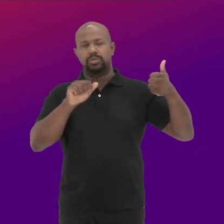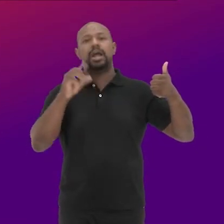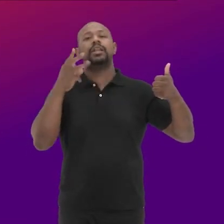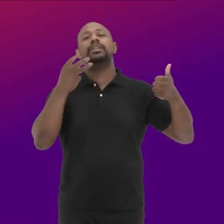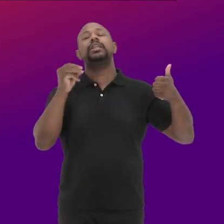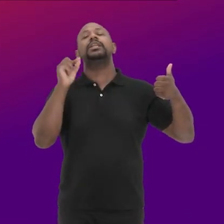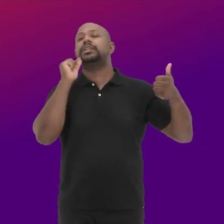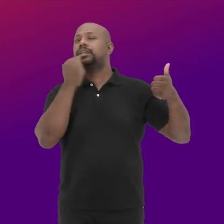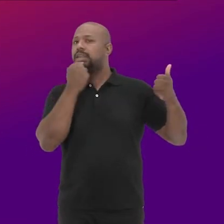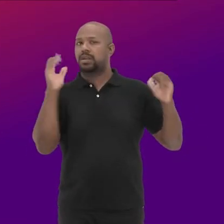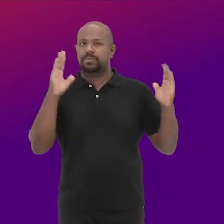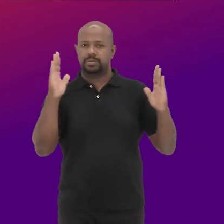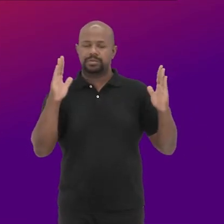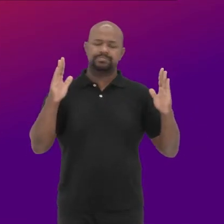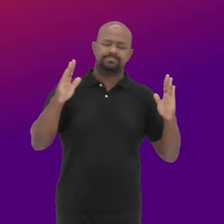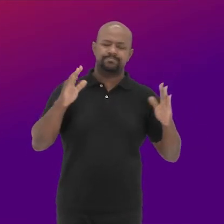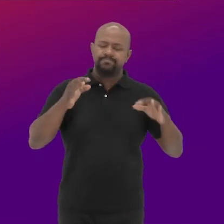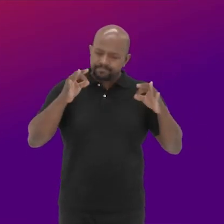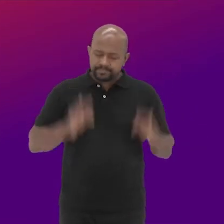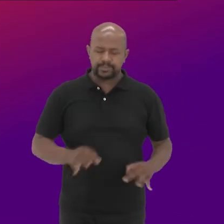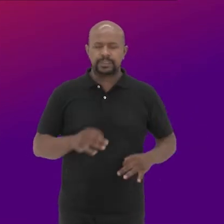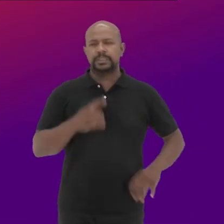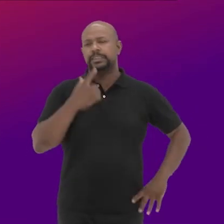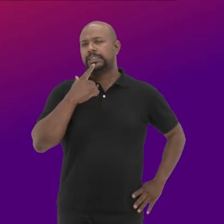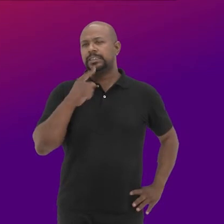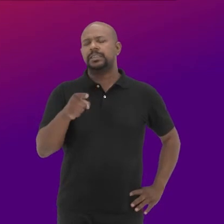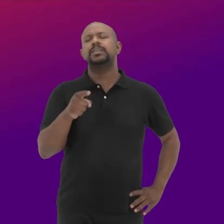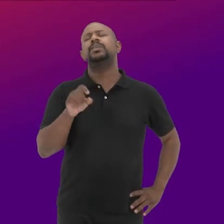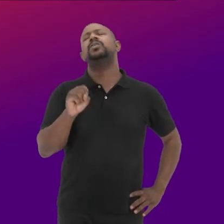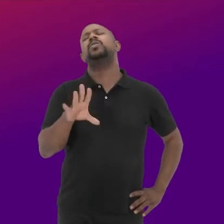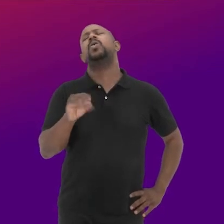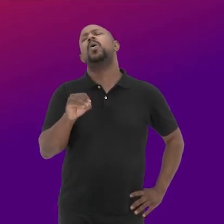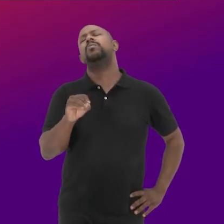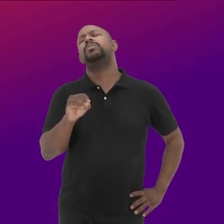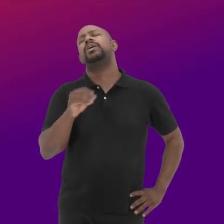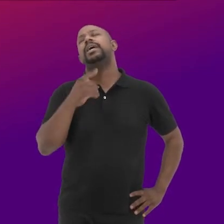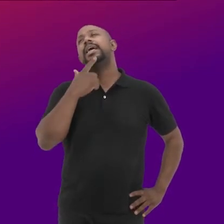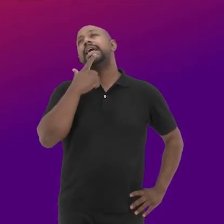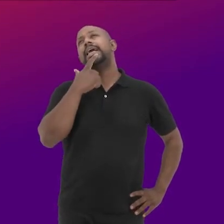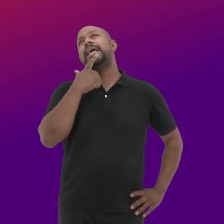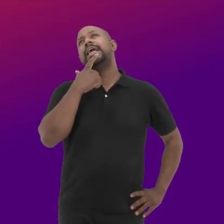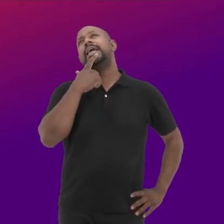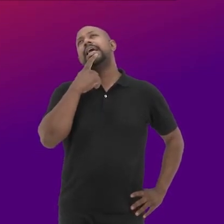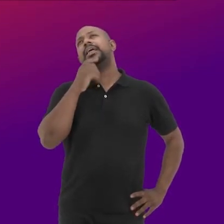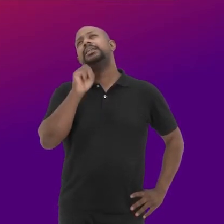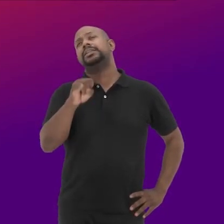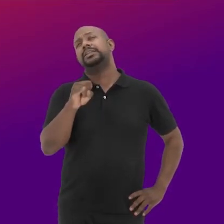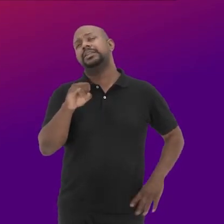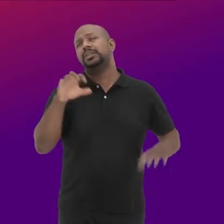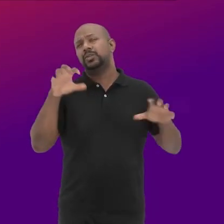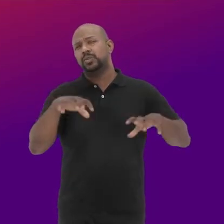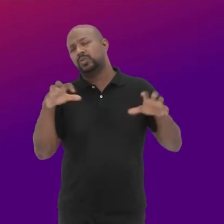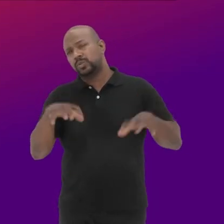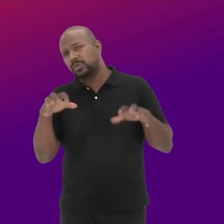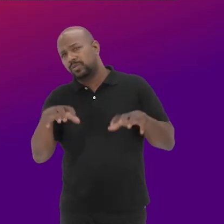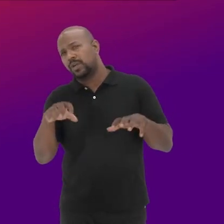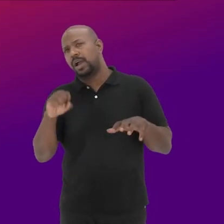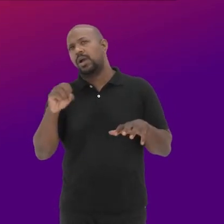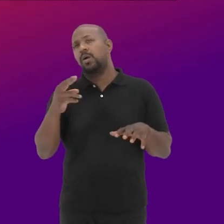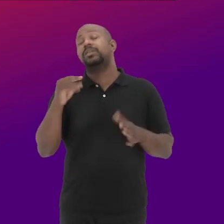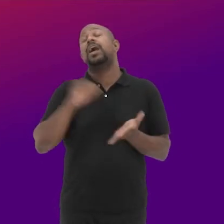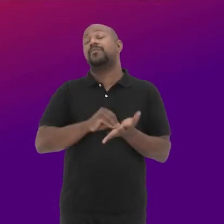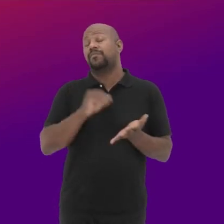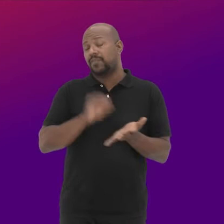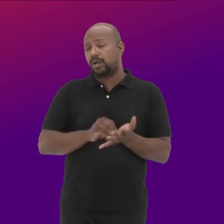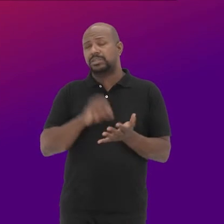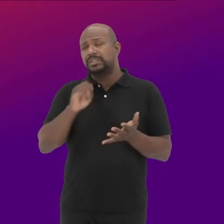estabelecemos, então, em que, a partir de que ponto de chuva, ou